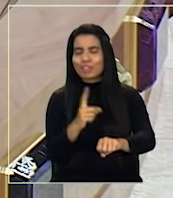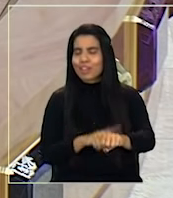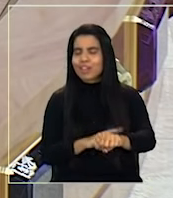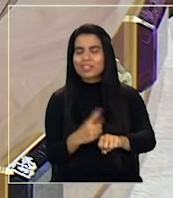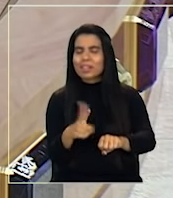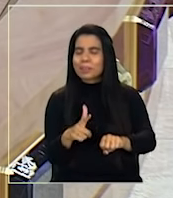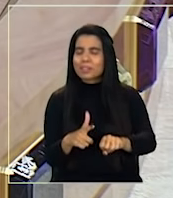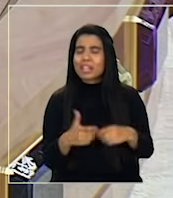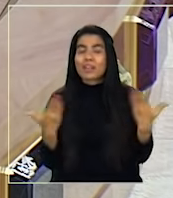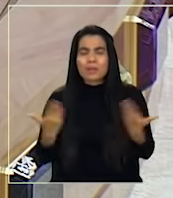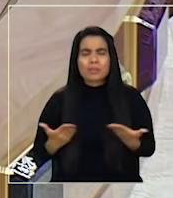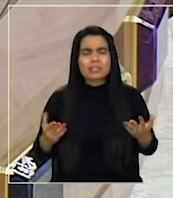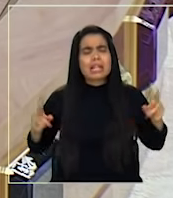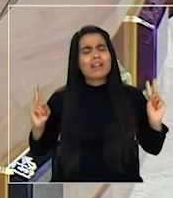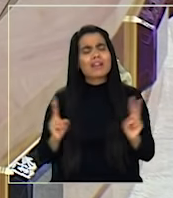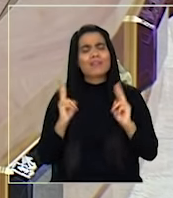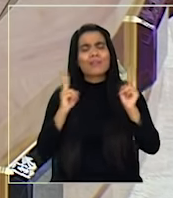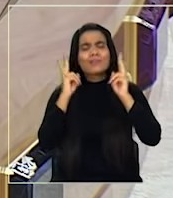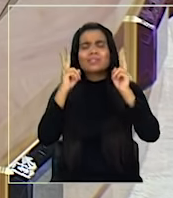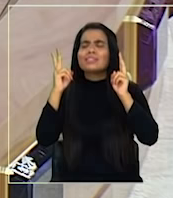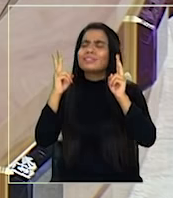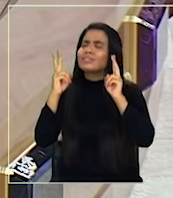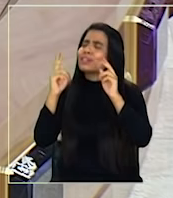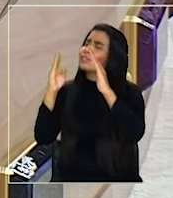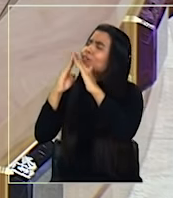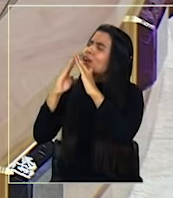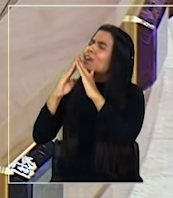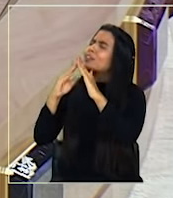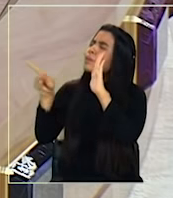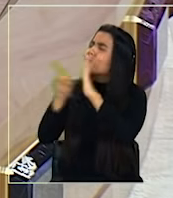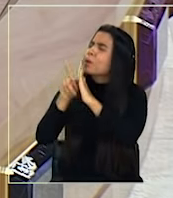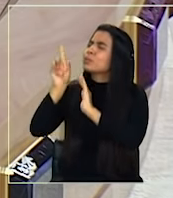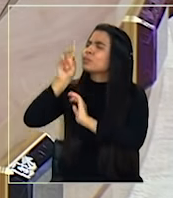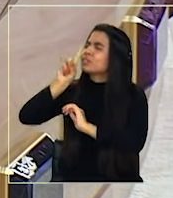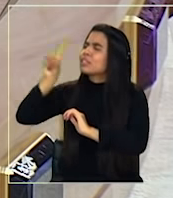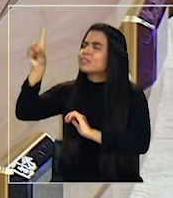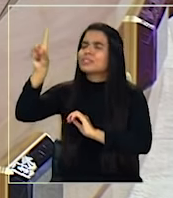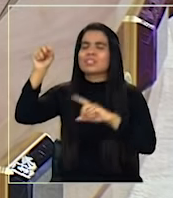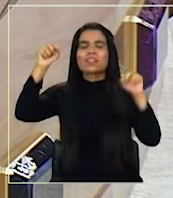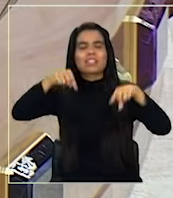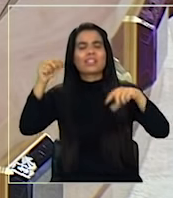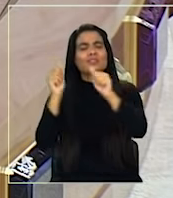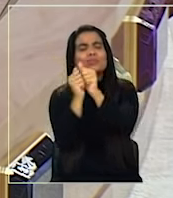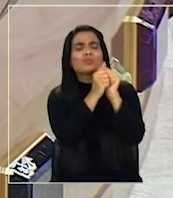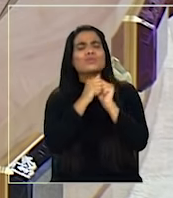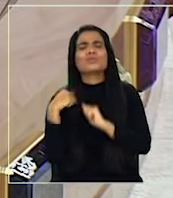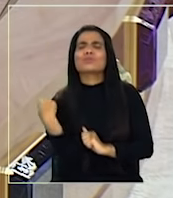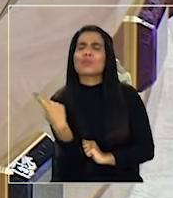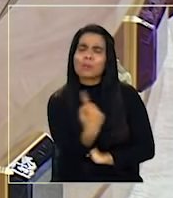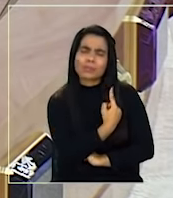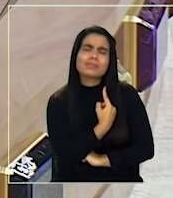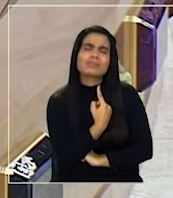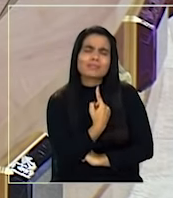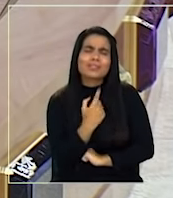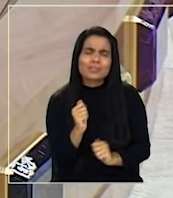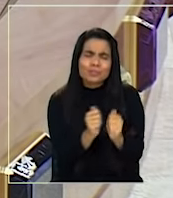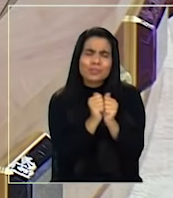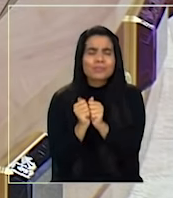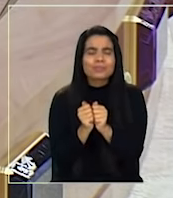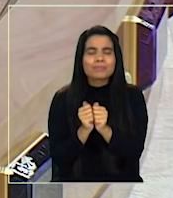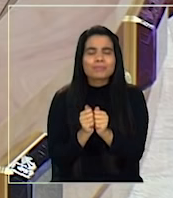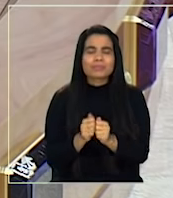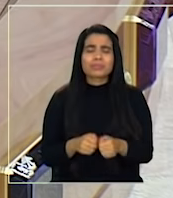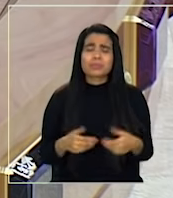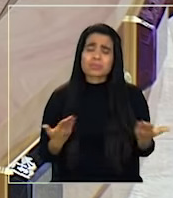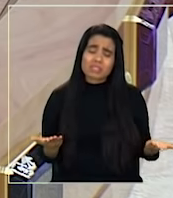e hoje valorizam a tua casa, Senhor. Eles estarão aqui junto com a gente. Mas até então,